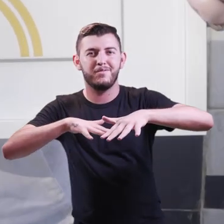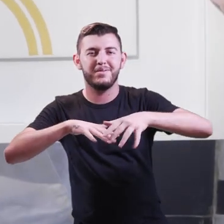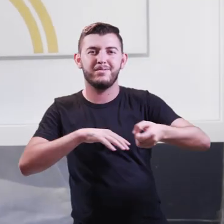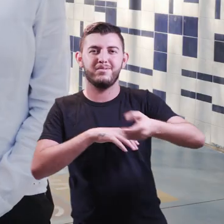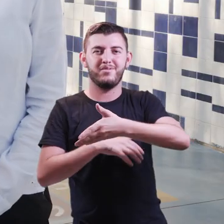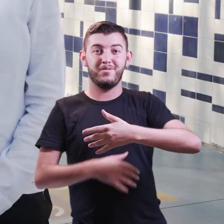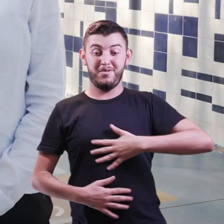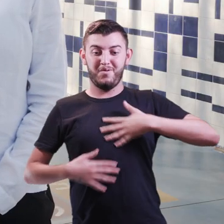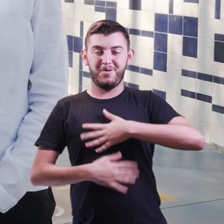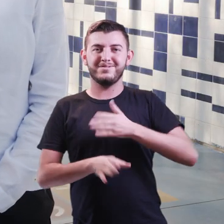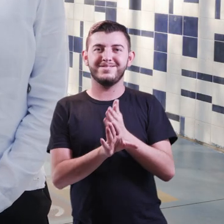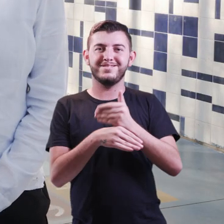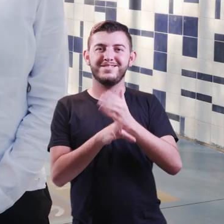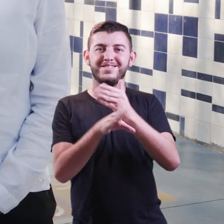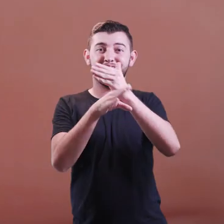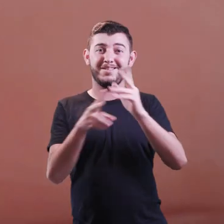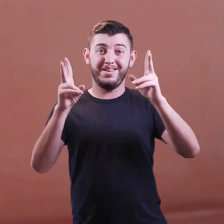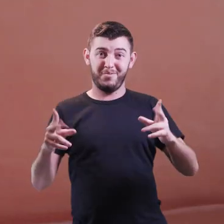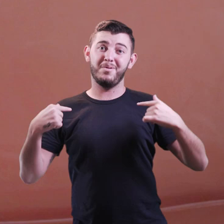azulejos, igual a mim.